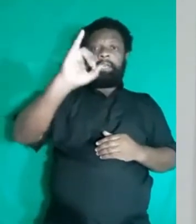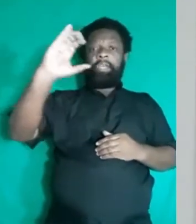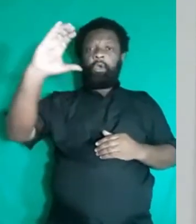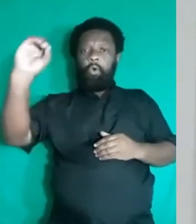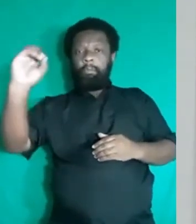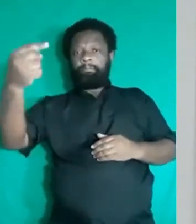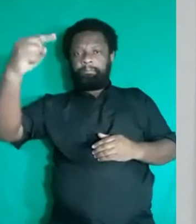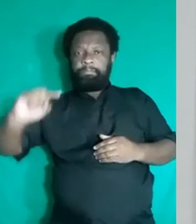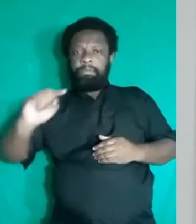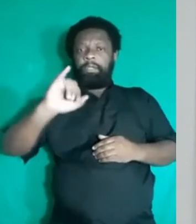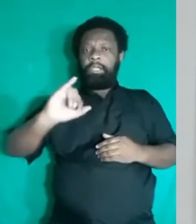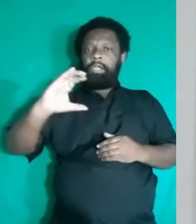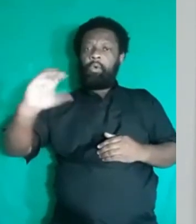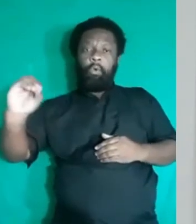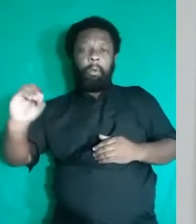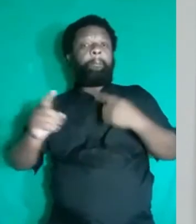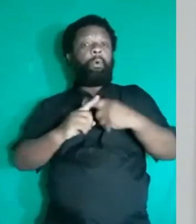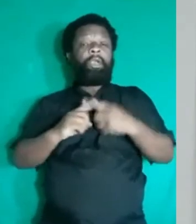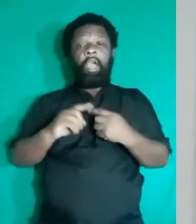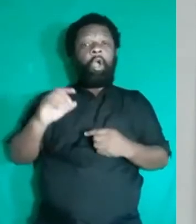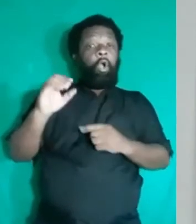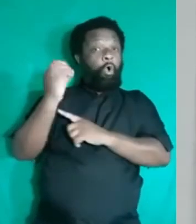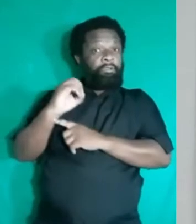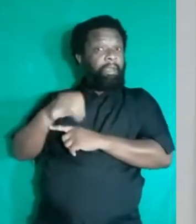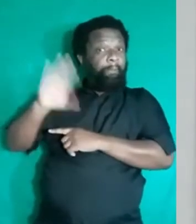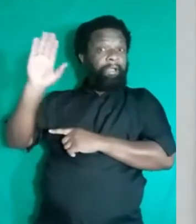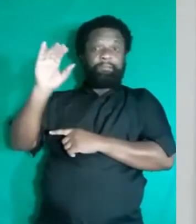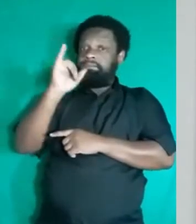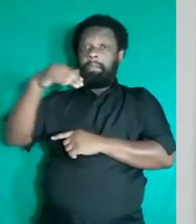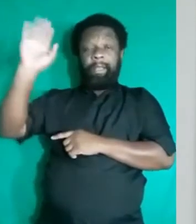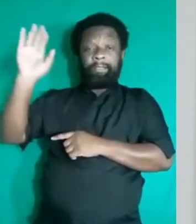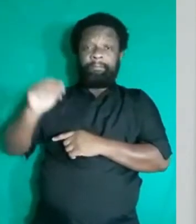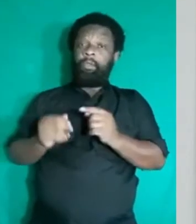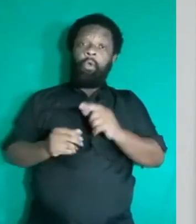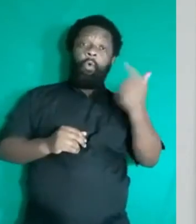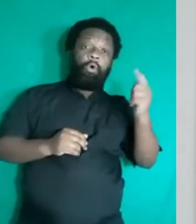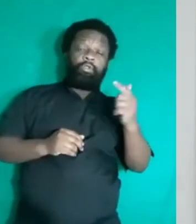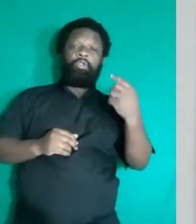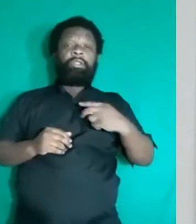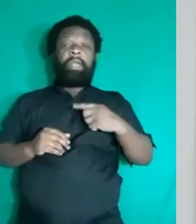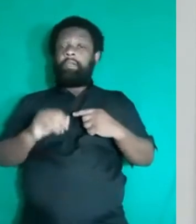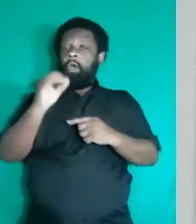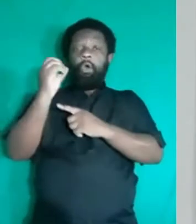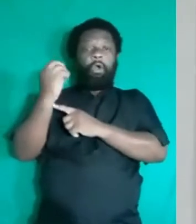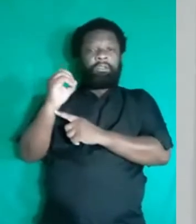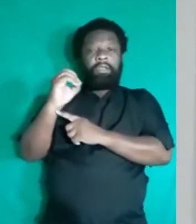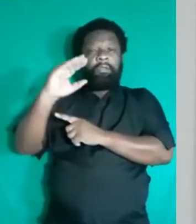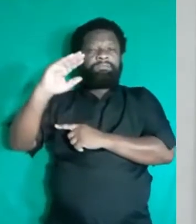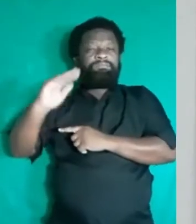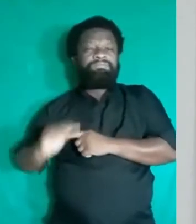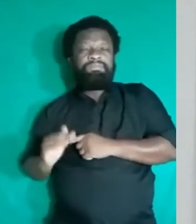com ico. Os dois terminarão com ico, porque eles possuem mais oxigênios, então a carga aqui será